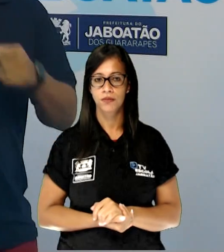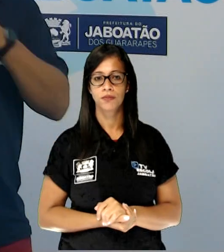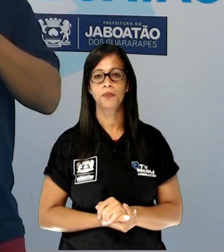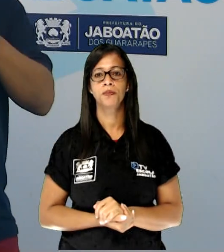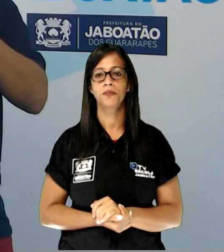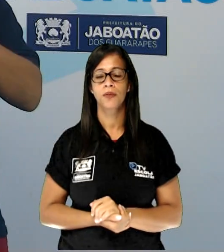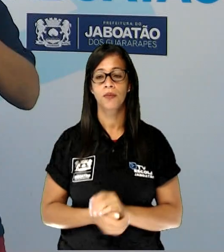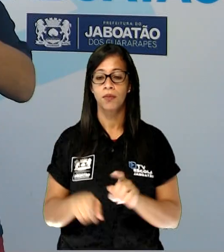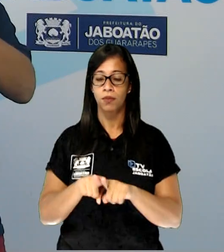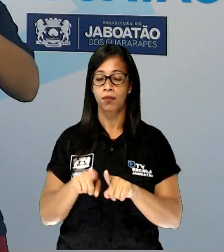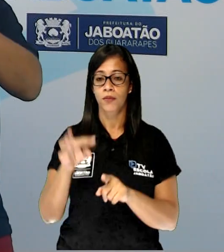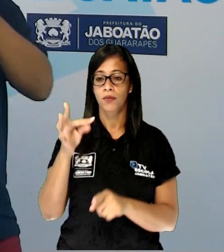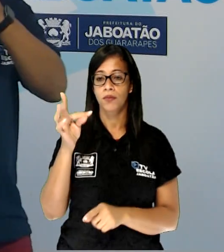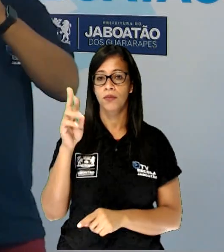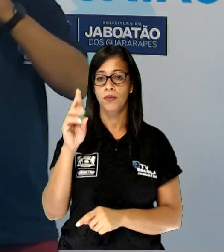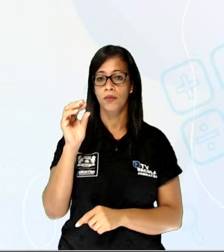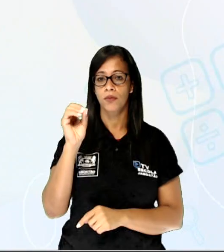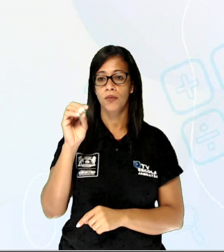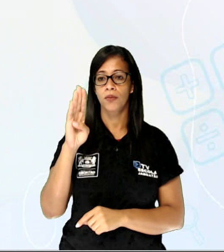Agora o trombone.